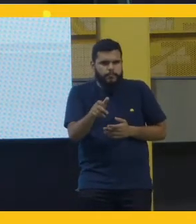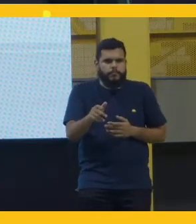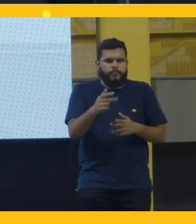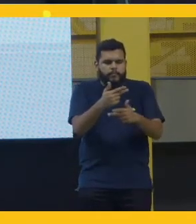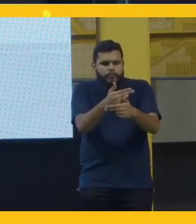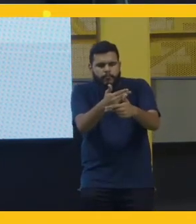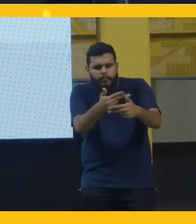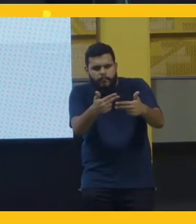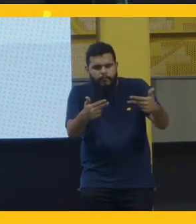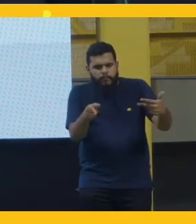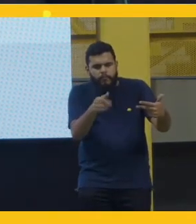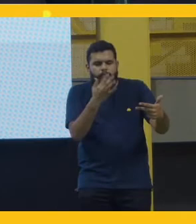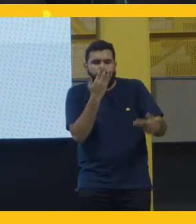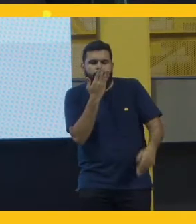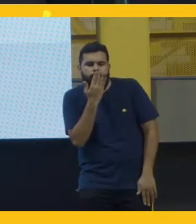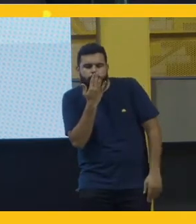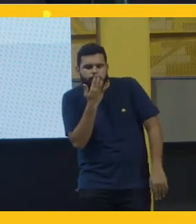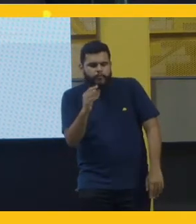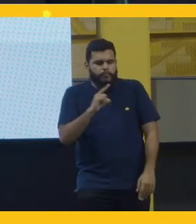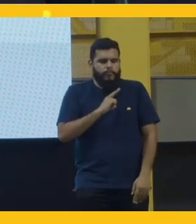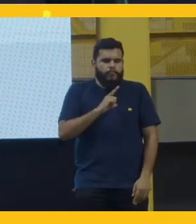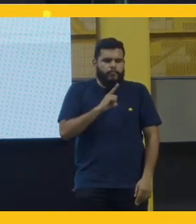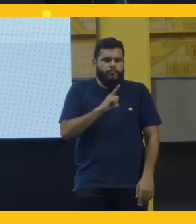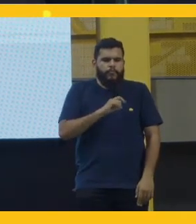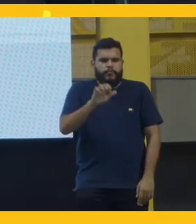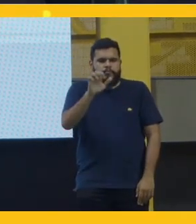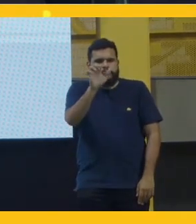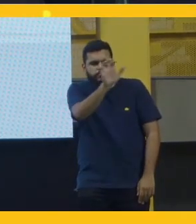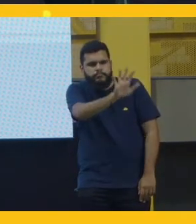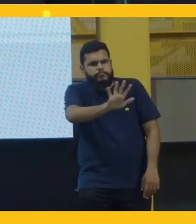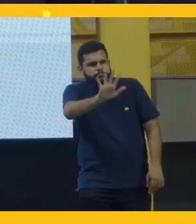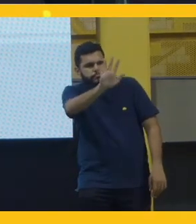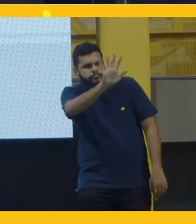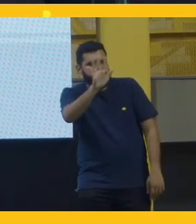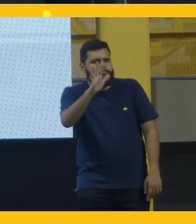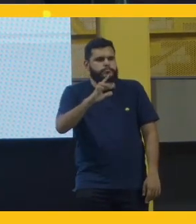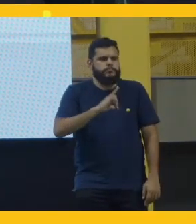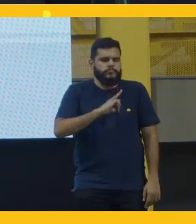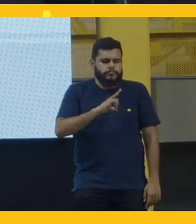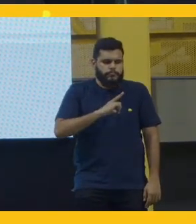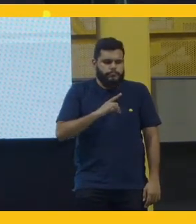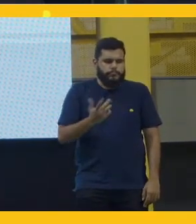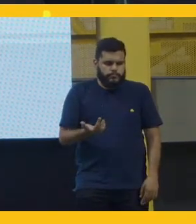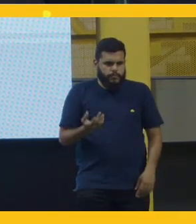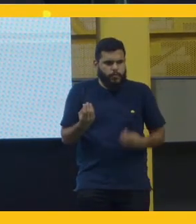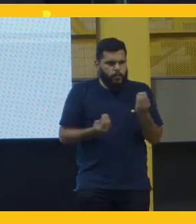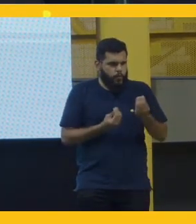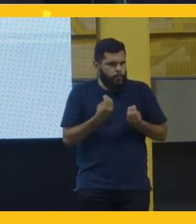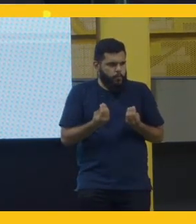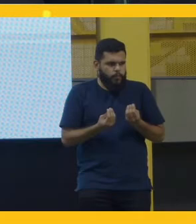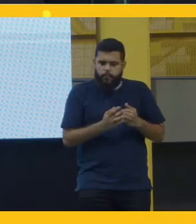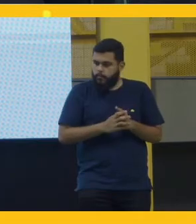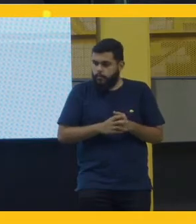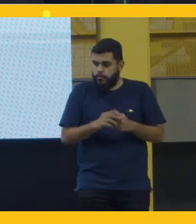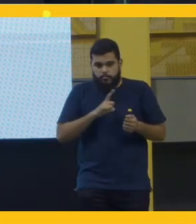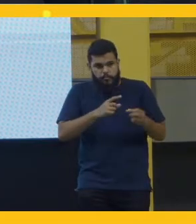de poeira suspensas no ar por meio de uma réstia de luz.